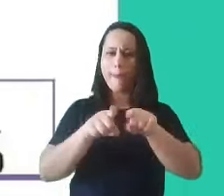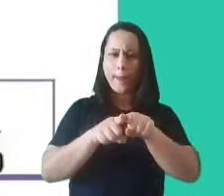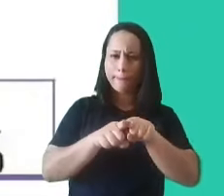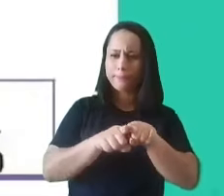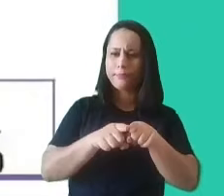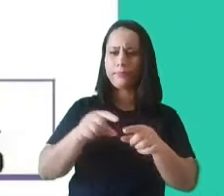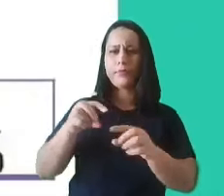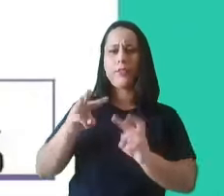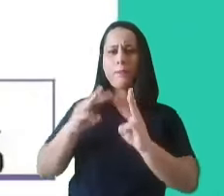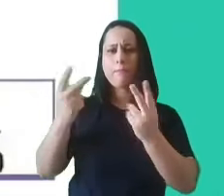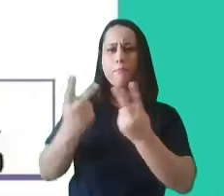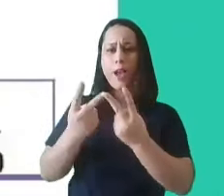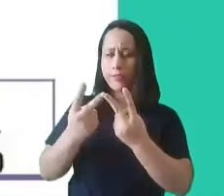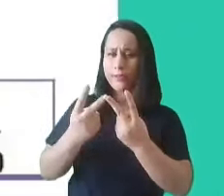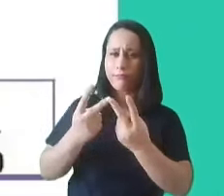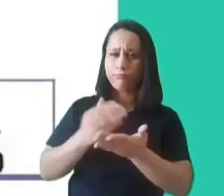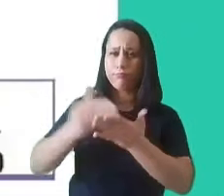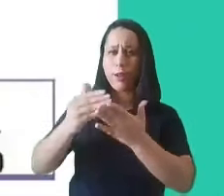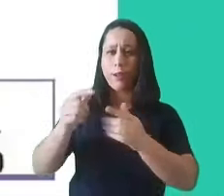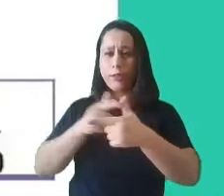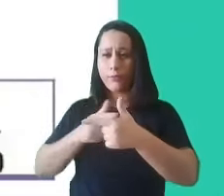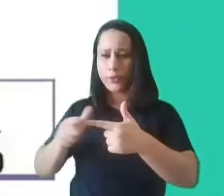sobre a massa total,